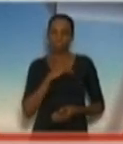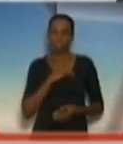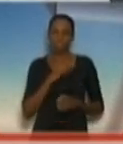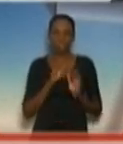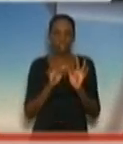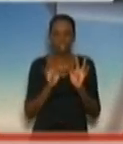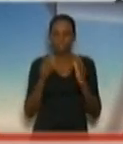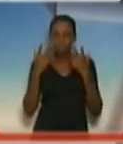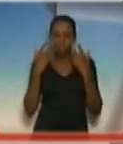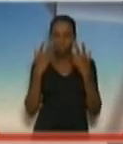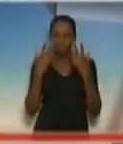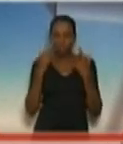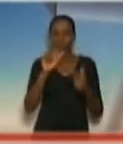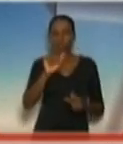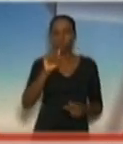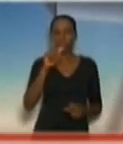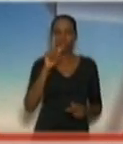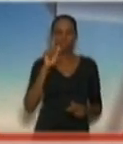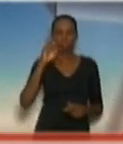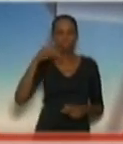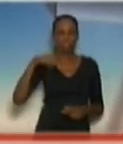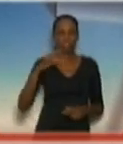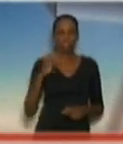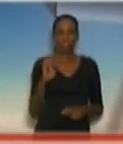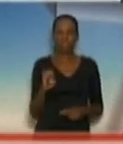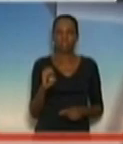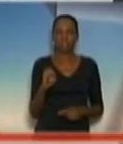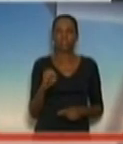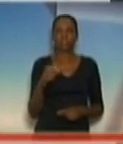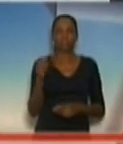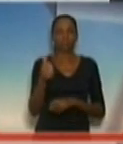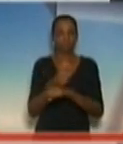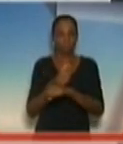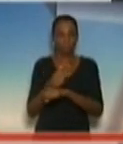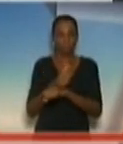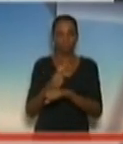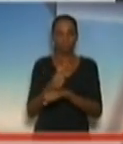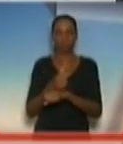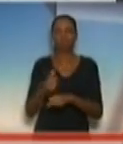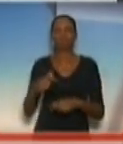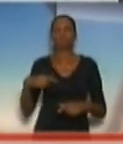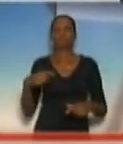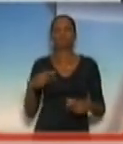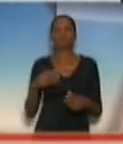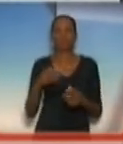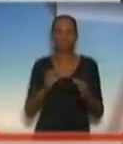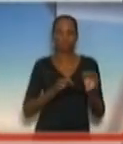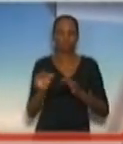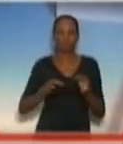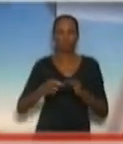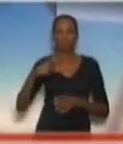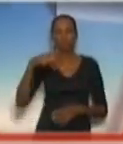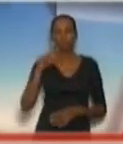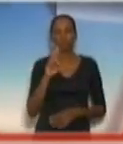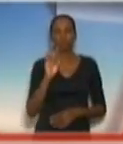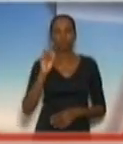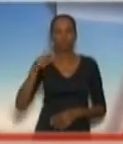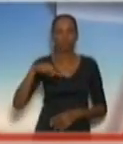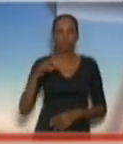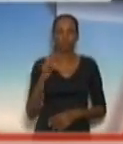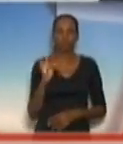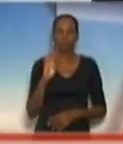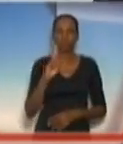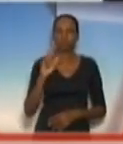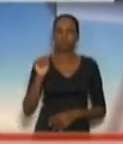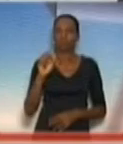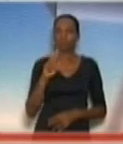o salário base de um agente de organização escolar, que é aquele profissional que faz os prontuários dos alunos, dos